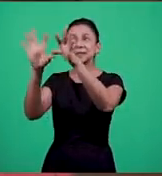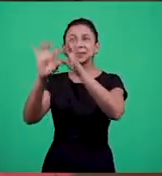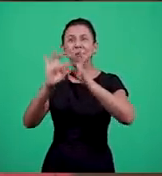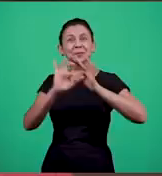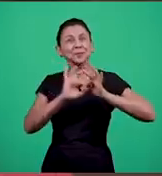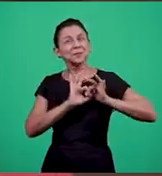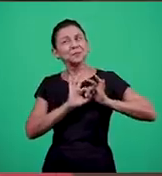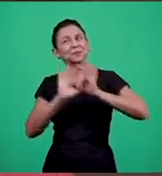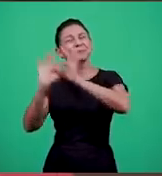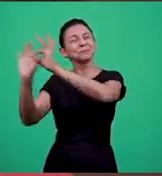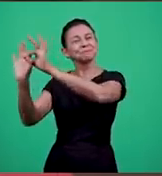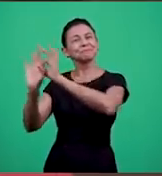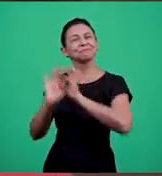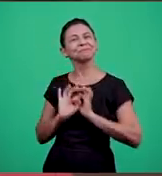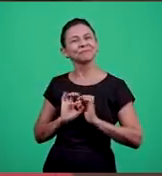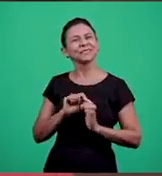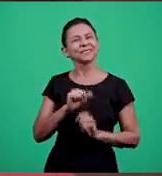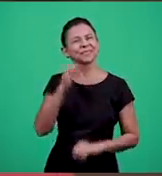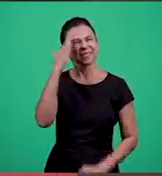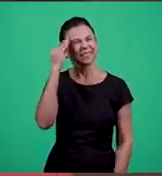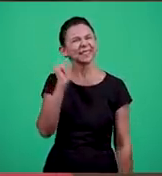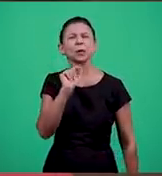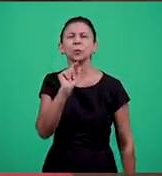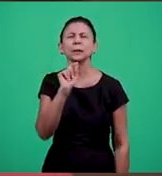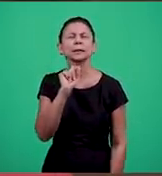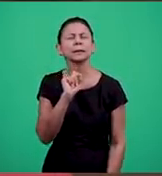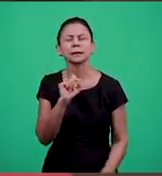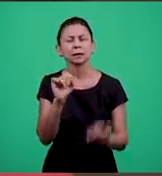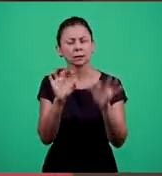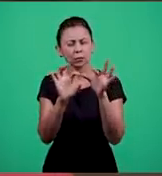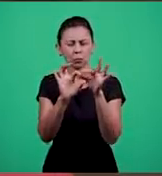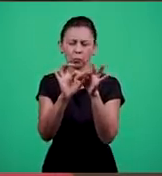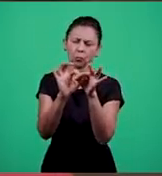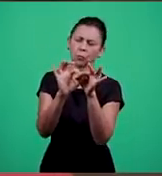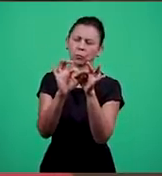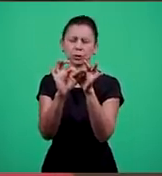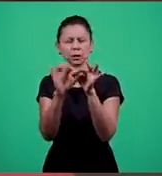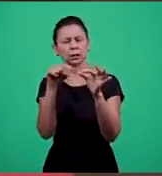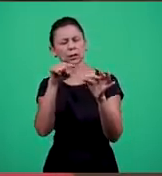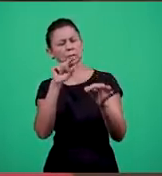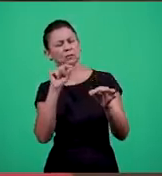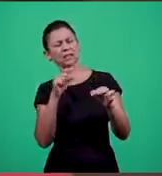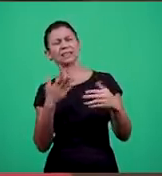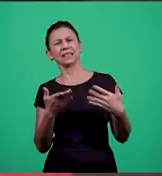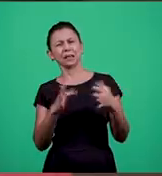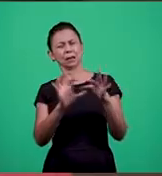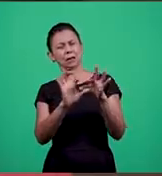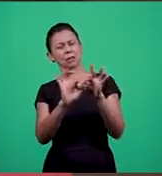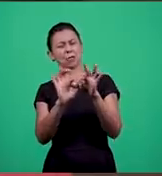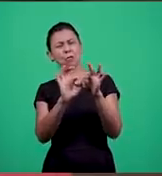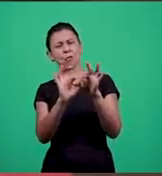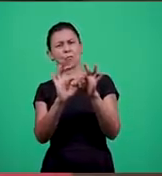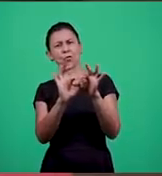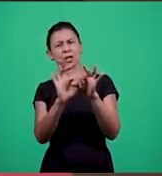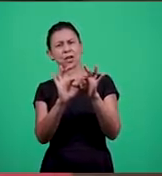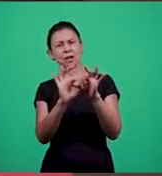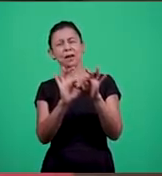dá comunhão com Deus. Vocês sabem o que é comunhão? Comunhão é